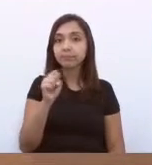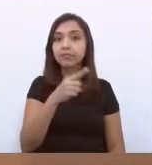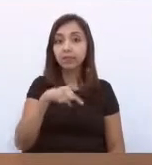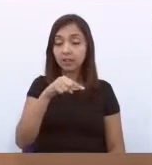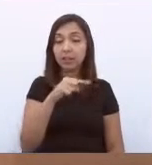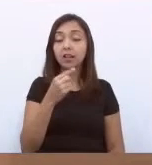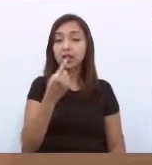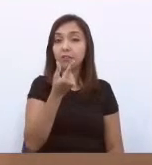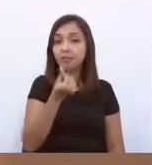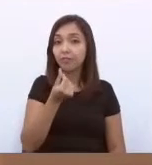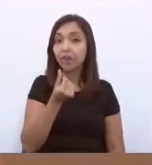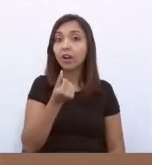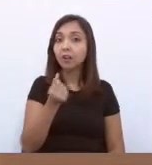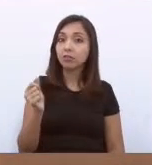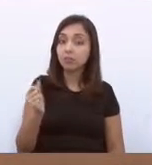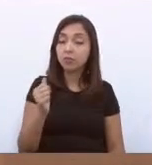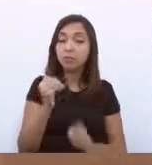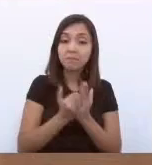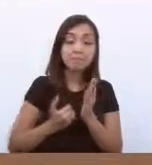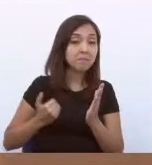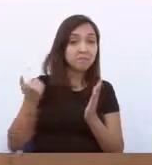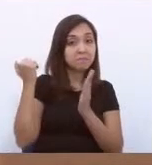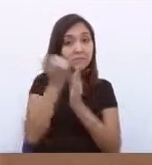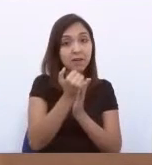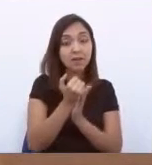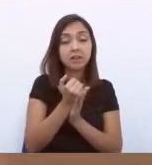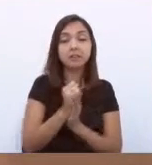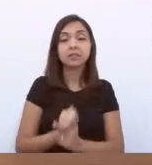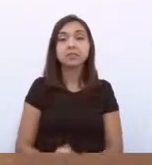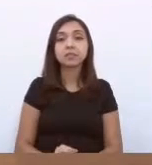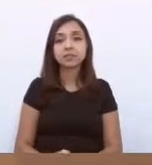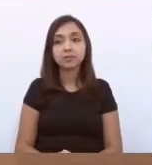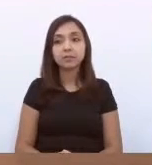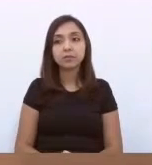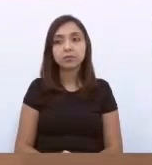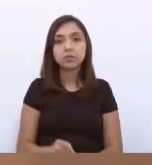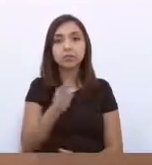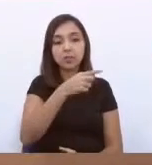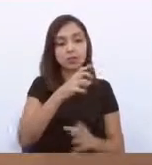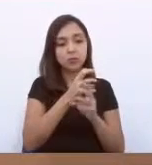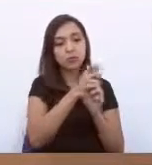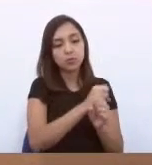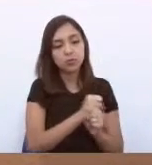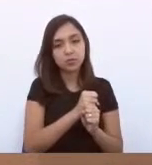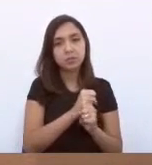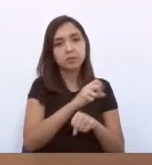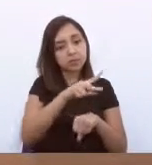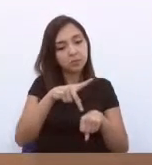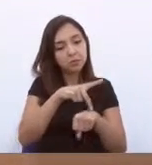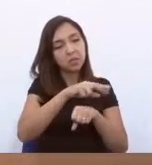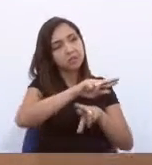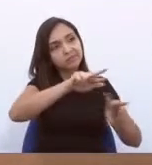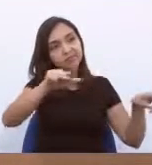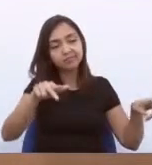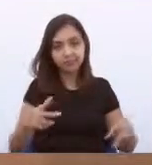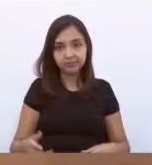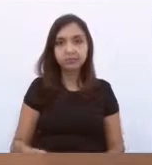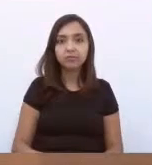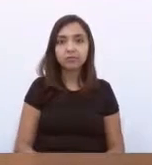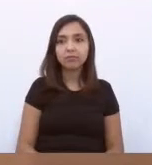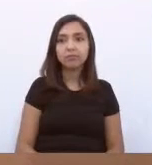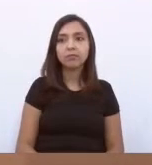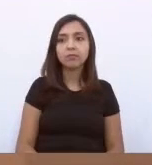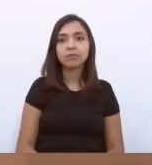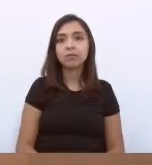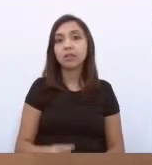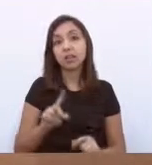cifra que realmente é muito maior que o orçamento de muitos países por aí. É